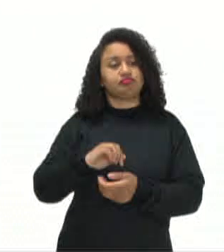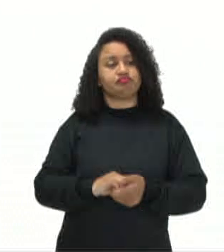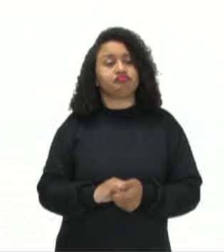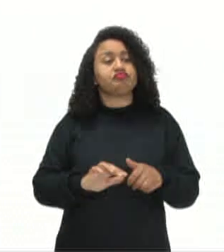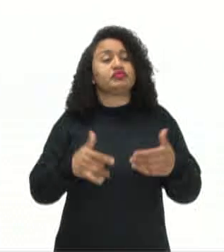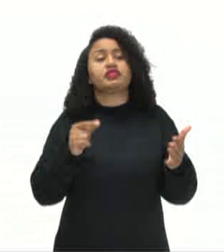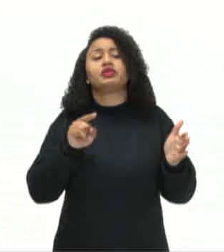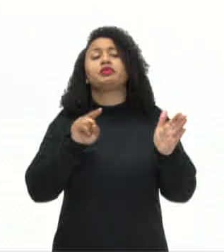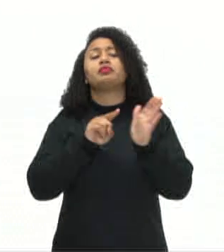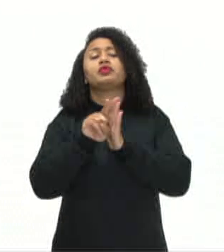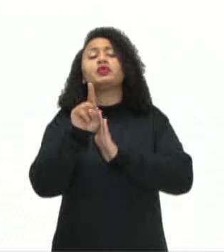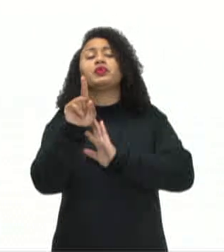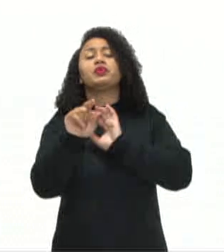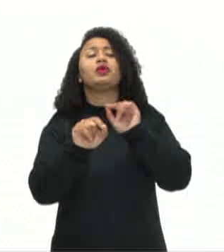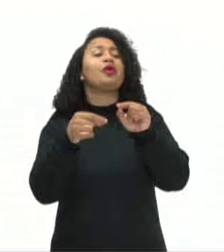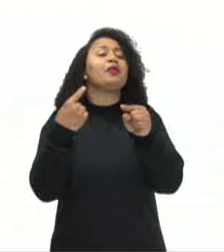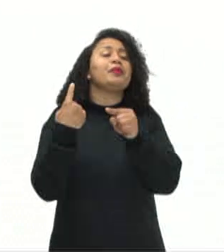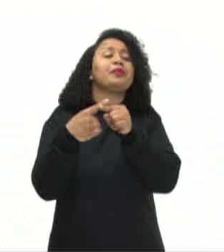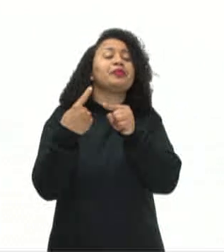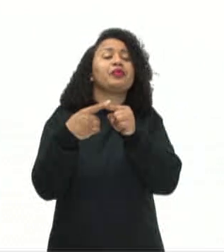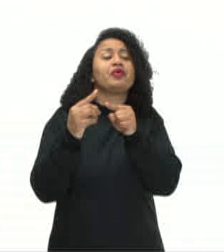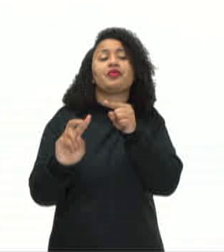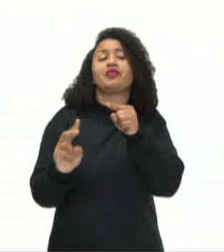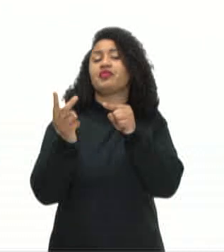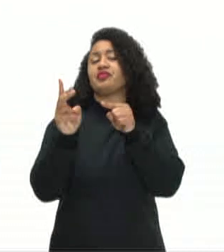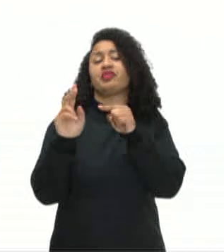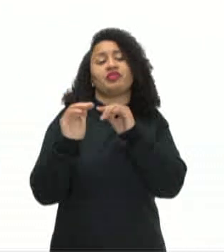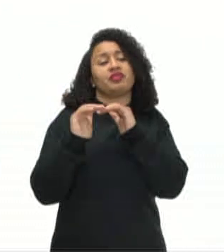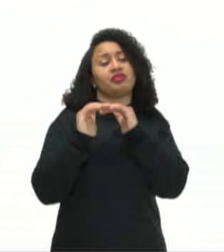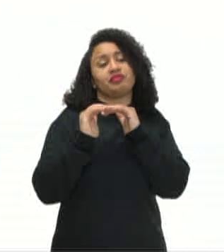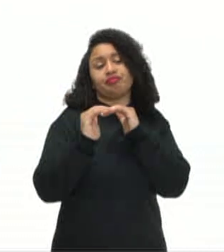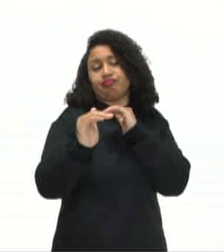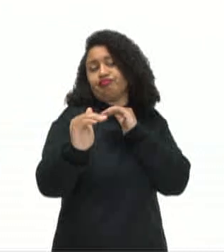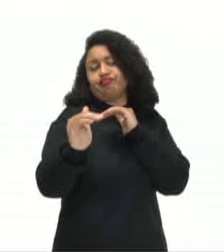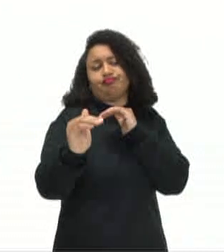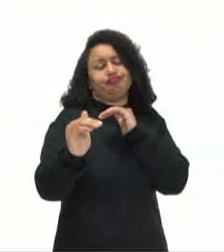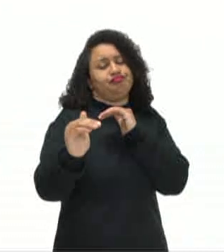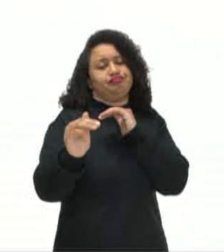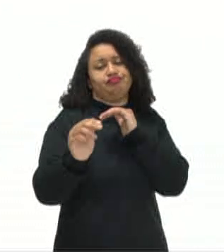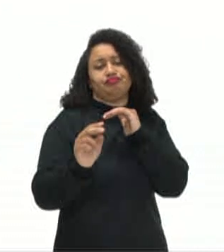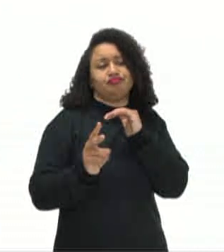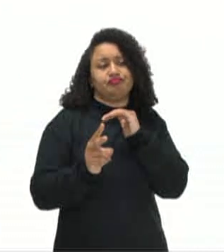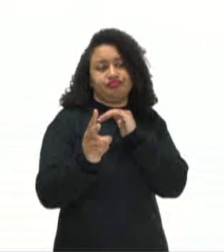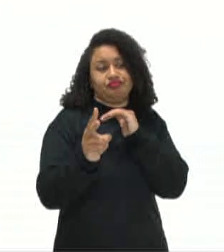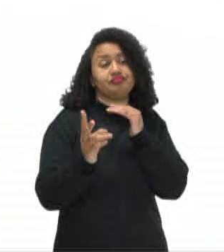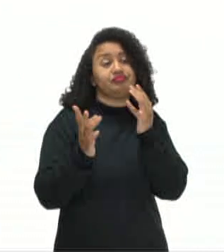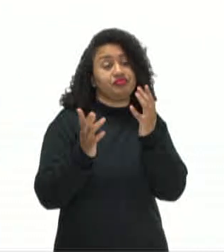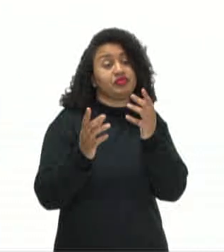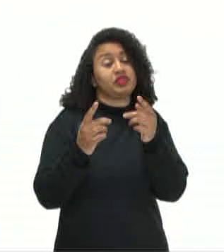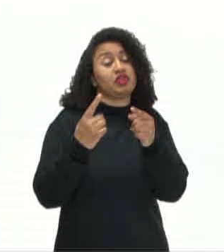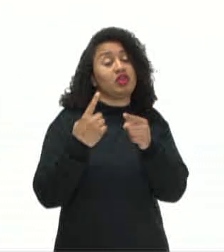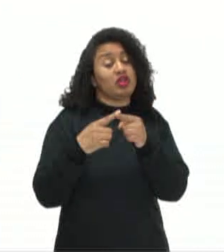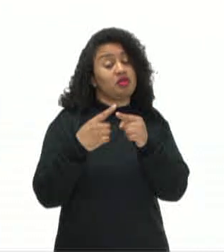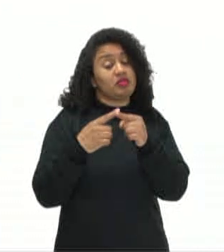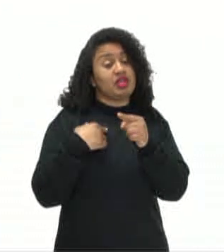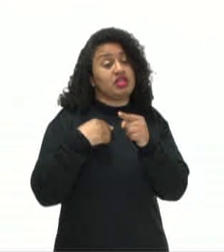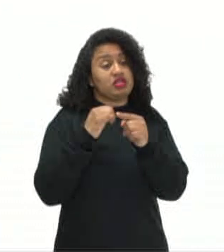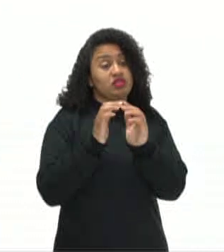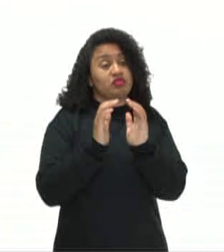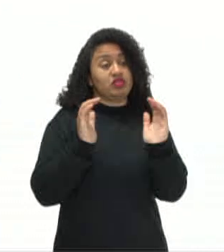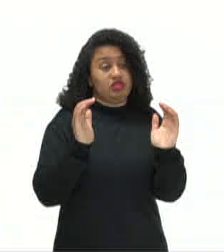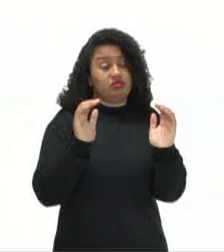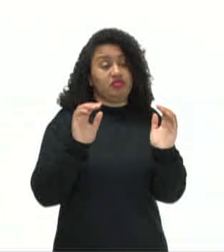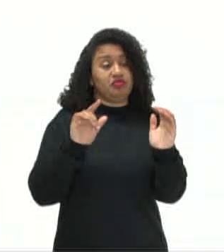Aí pergunta, por que esse valor não é sempre o mesmo? Então, olha só, se fosse uma função